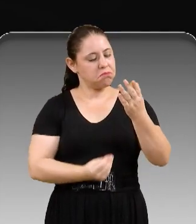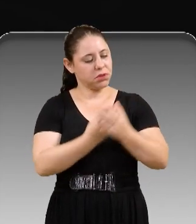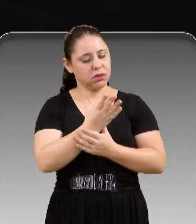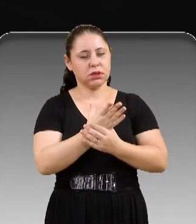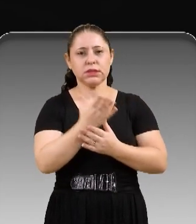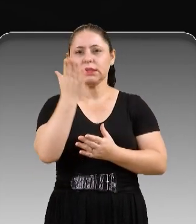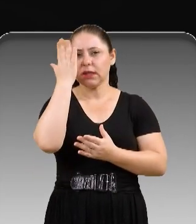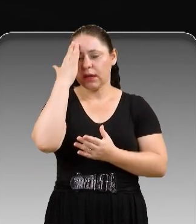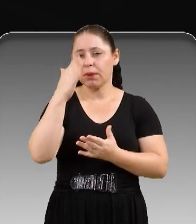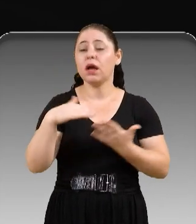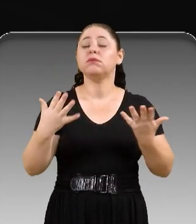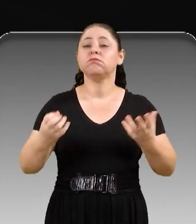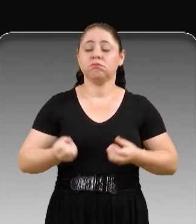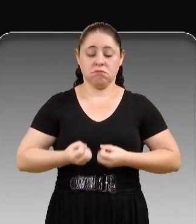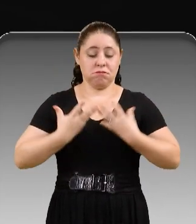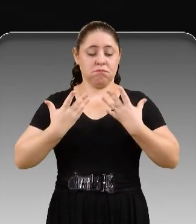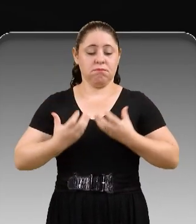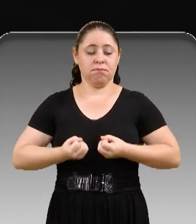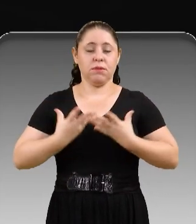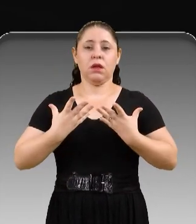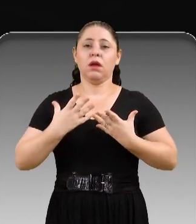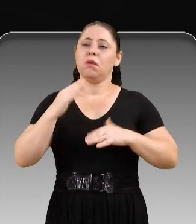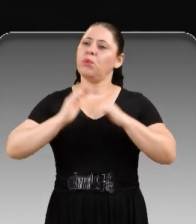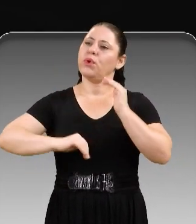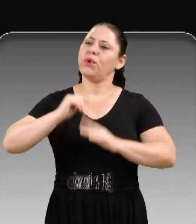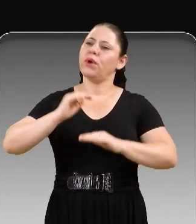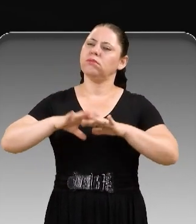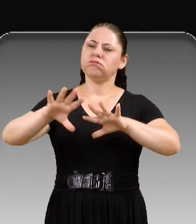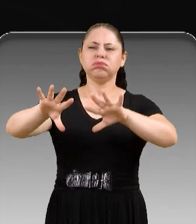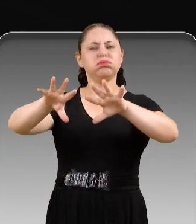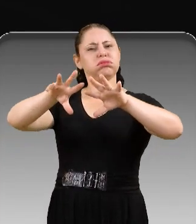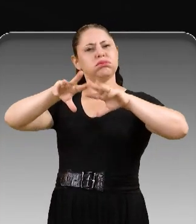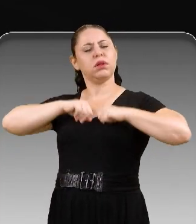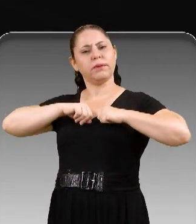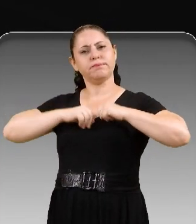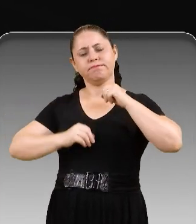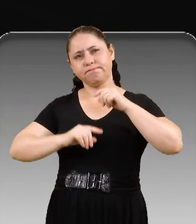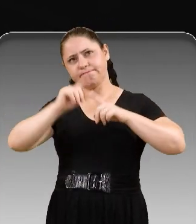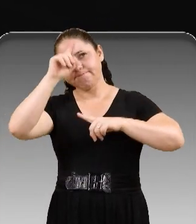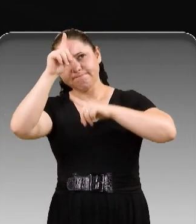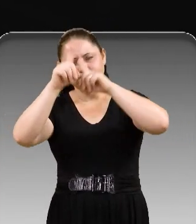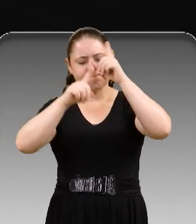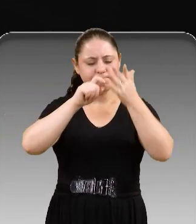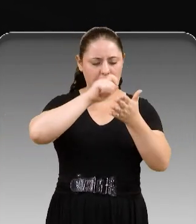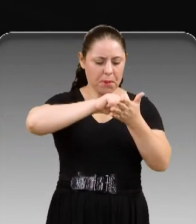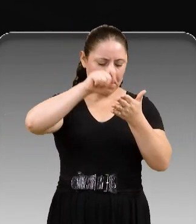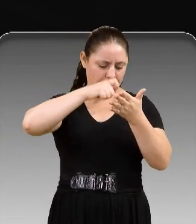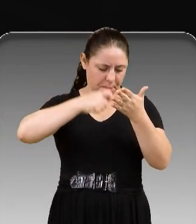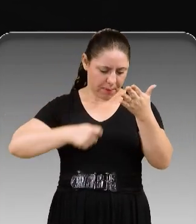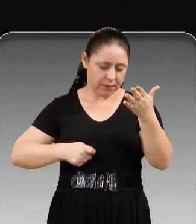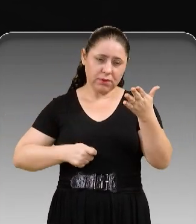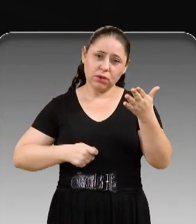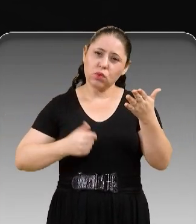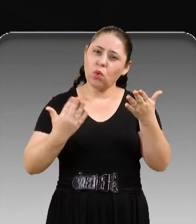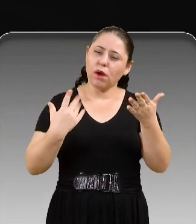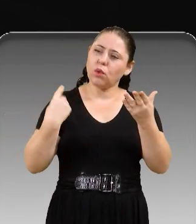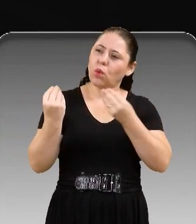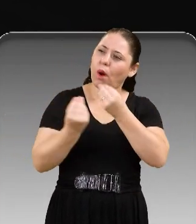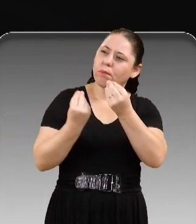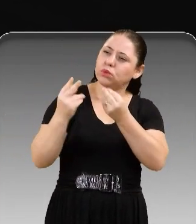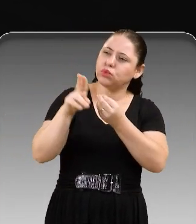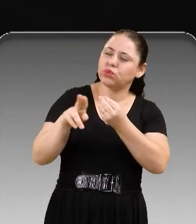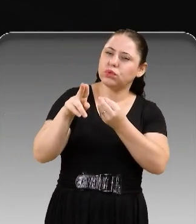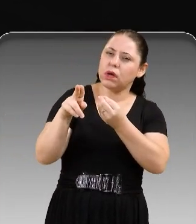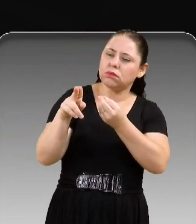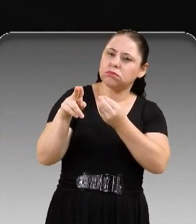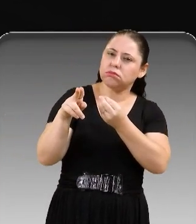eu gostaria de saber as suas inspirações, né? Quem são os profissionais que te inspiraram, as suas fontes, os recursos